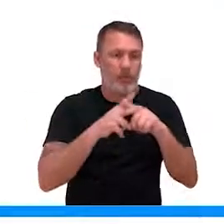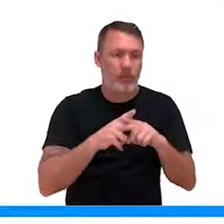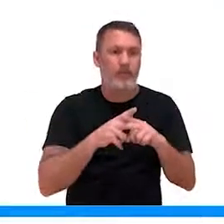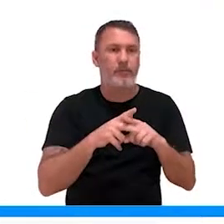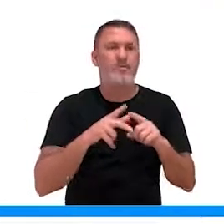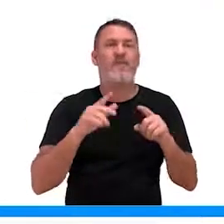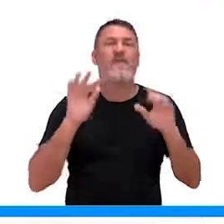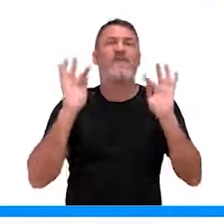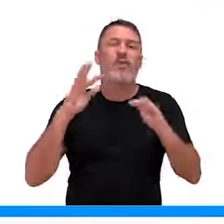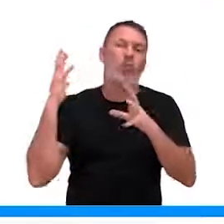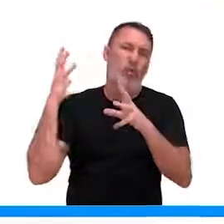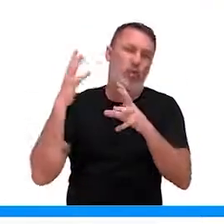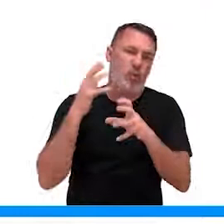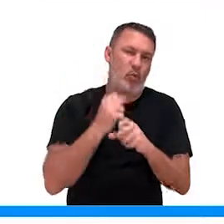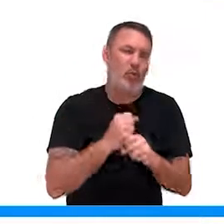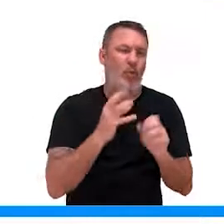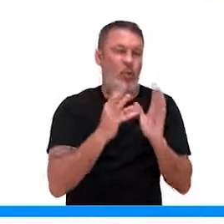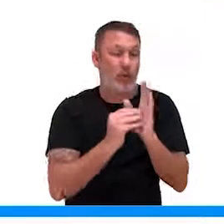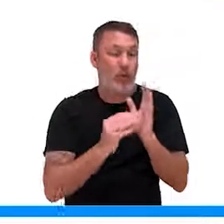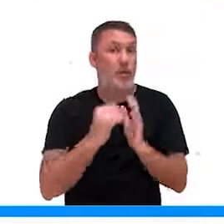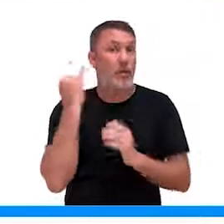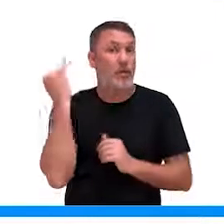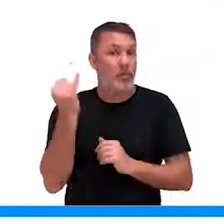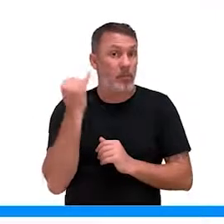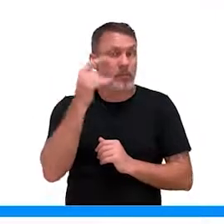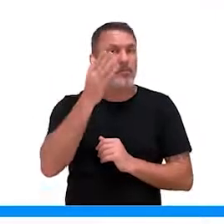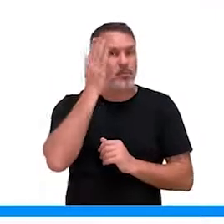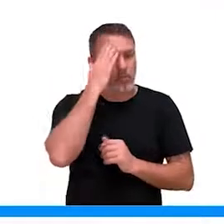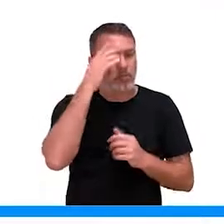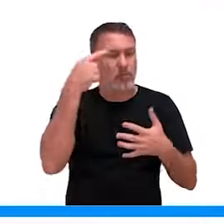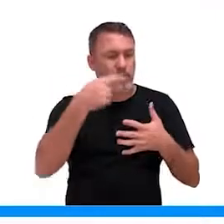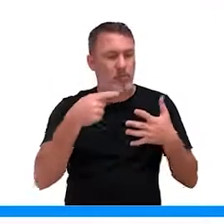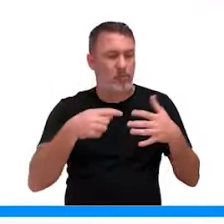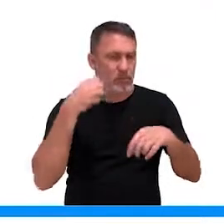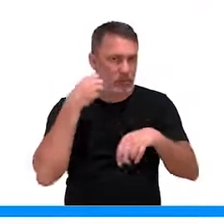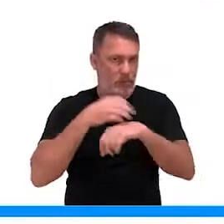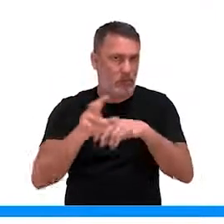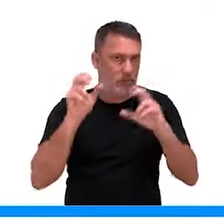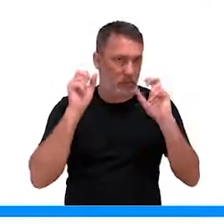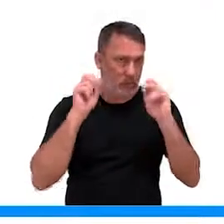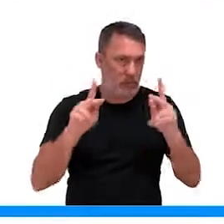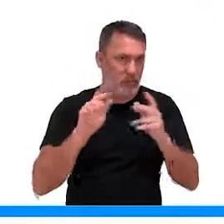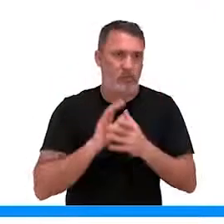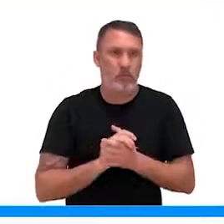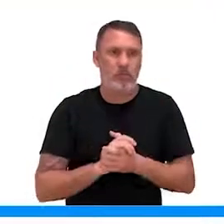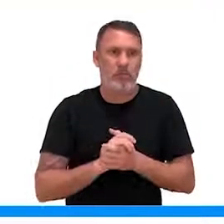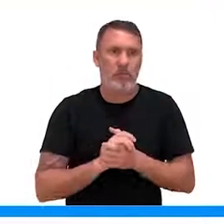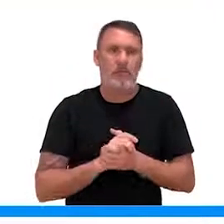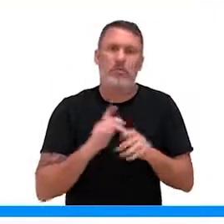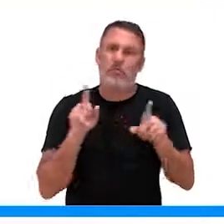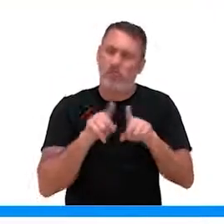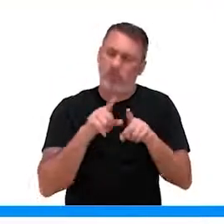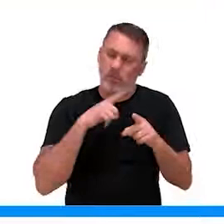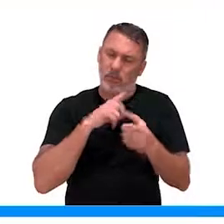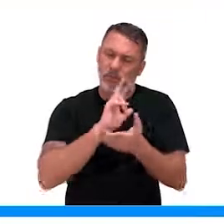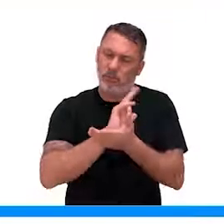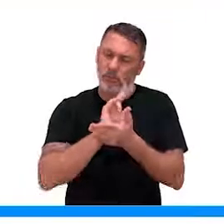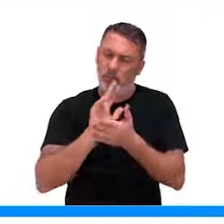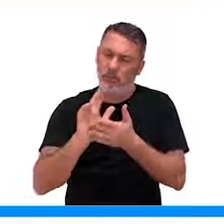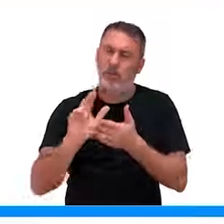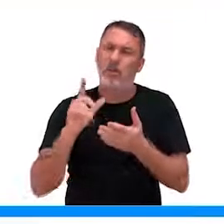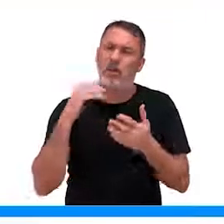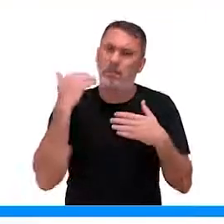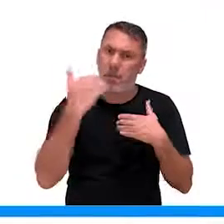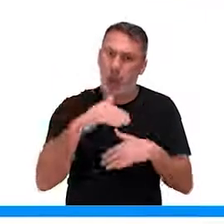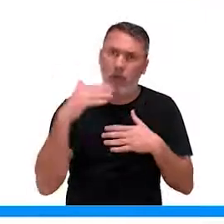revisão final aqui desse conteúdo muito importante que tem sido destacado, tá bom? Em diversas